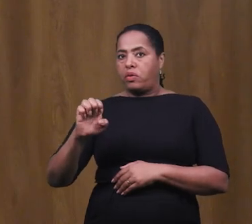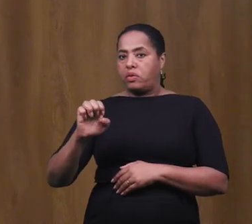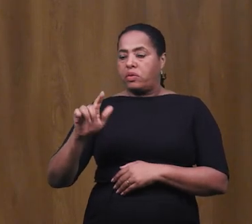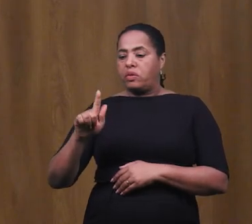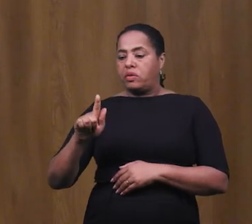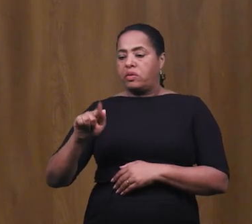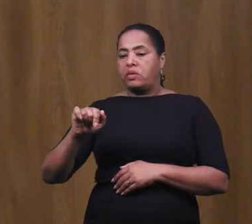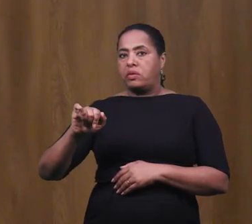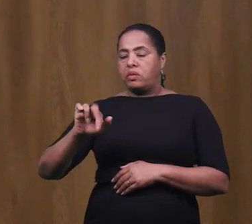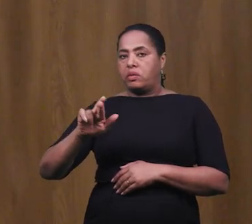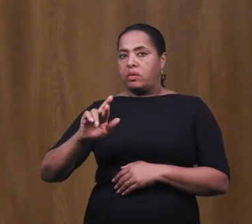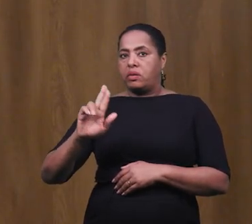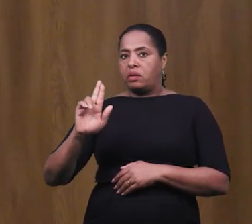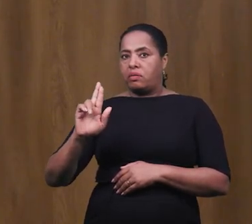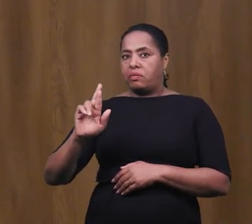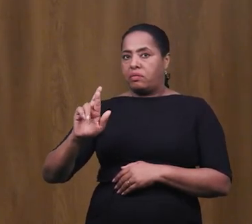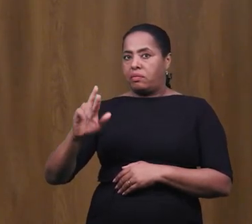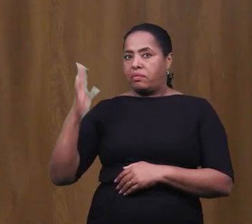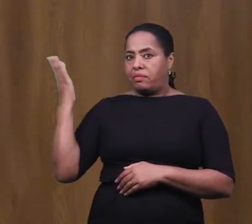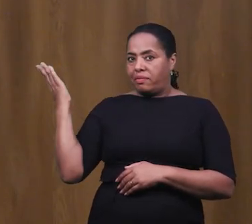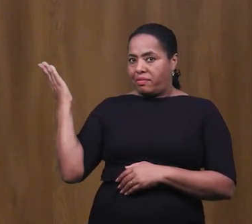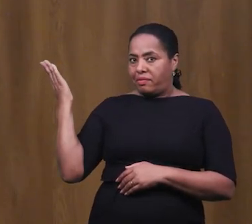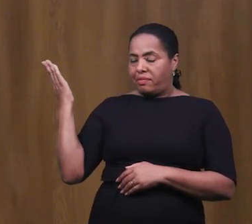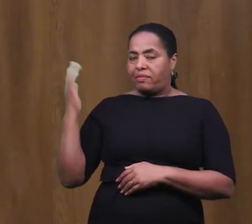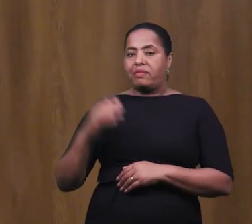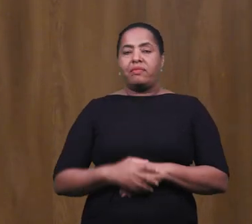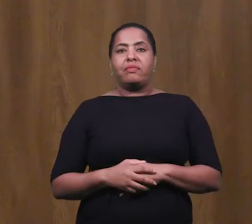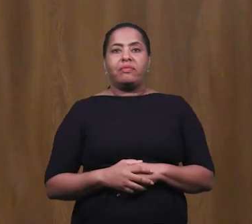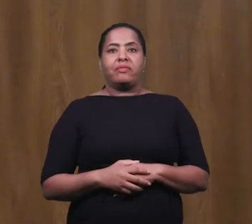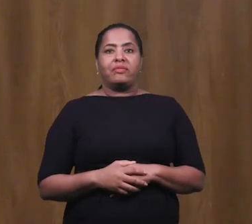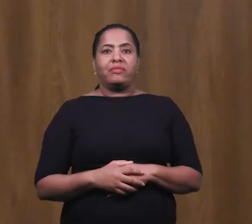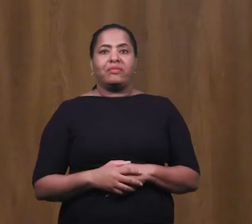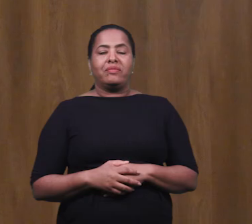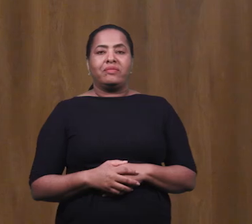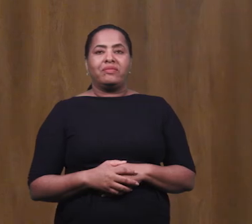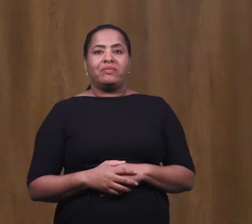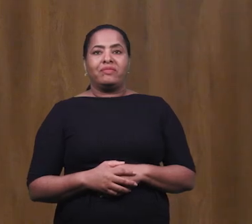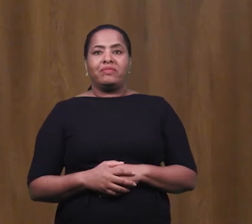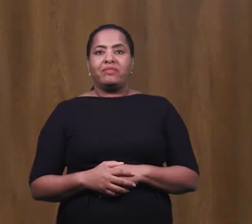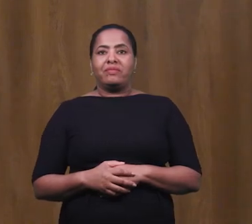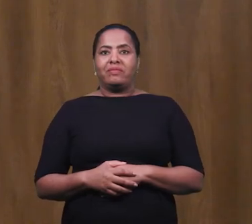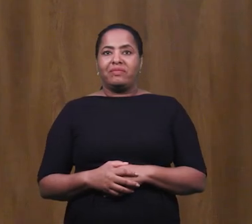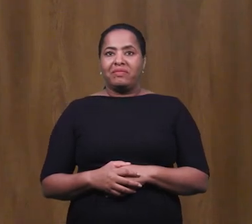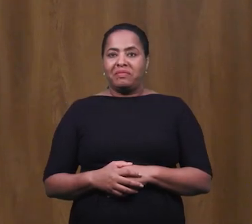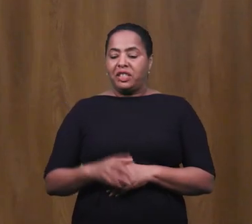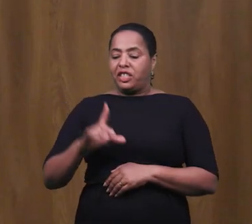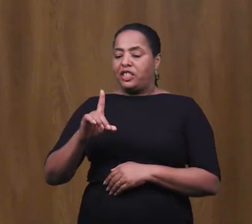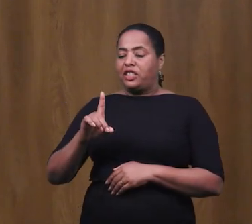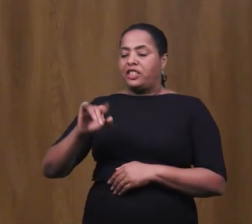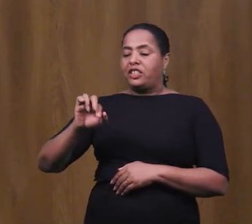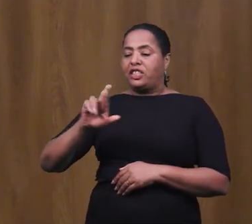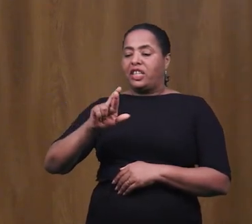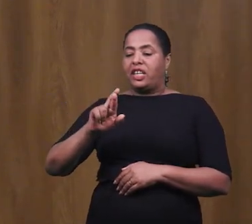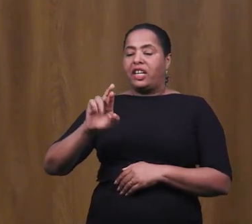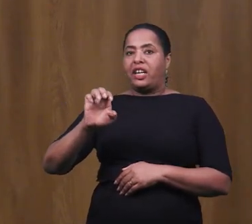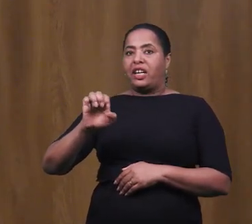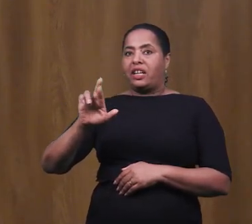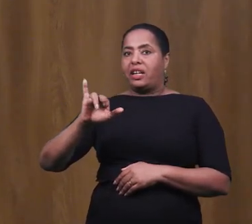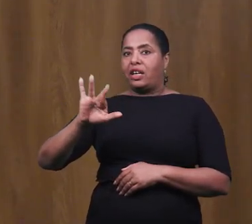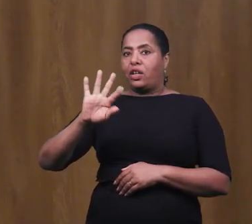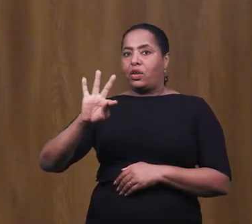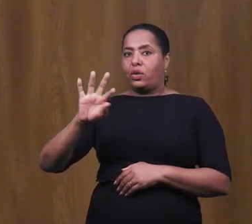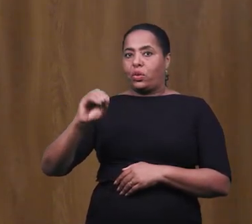sinal de direito. Muito bom! Muito obrigada, doutora